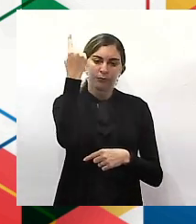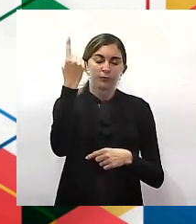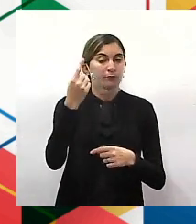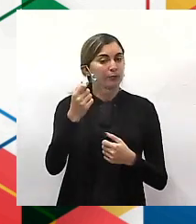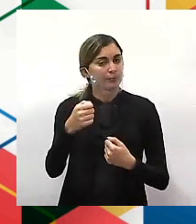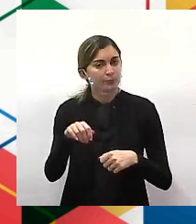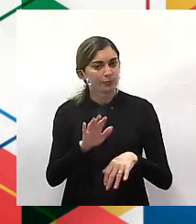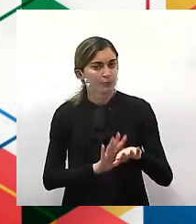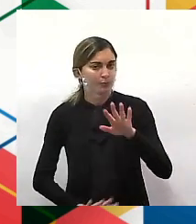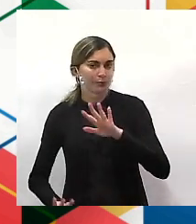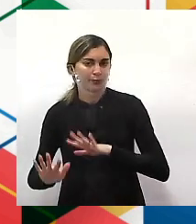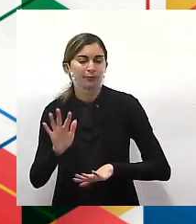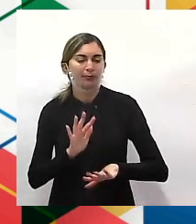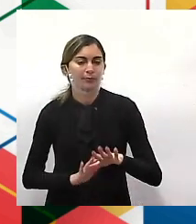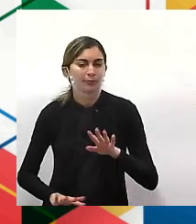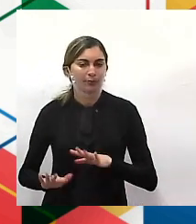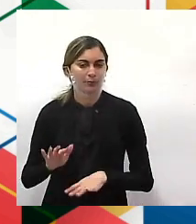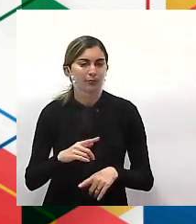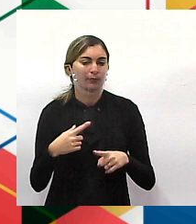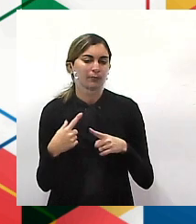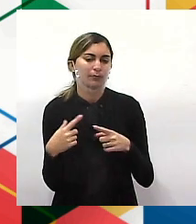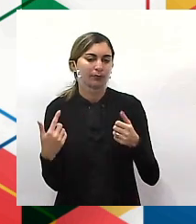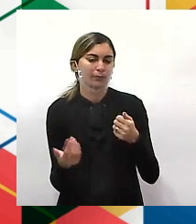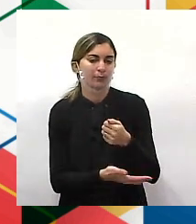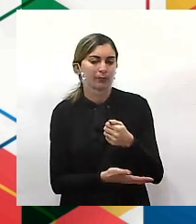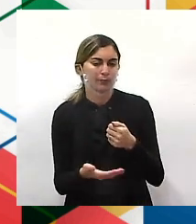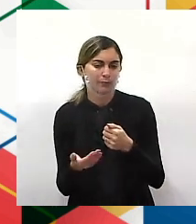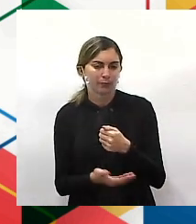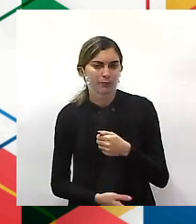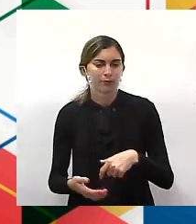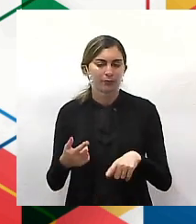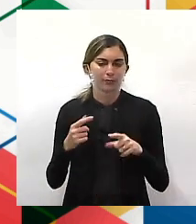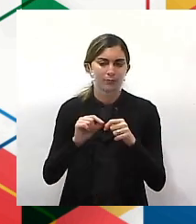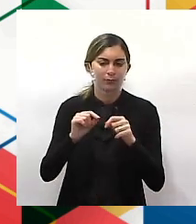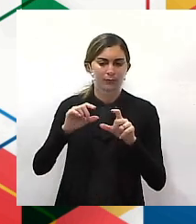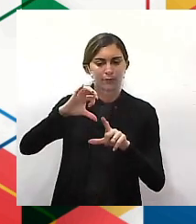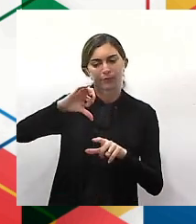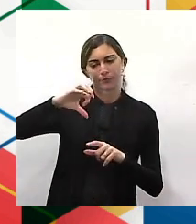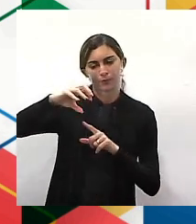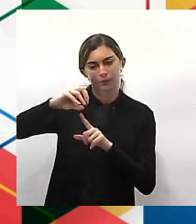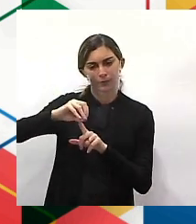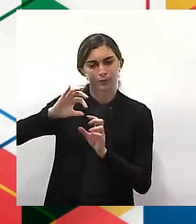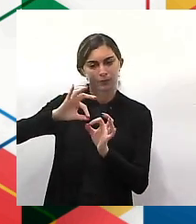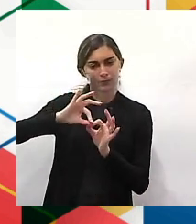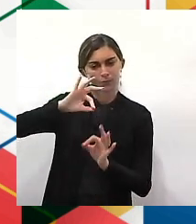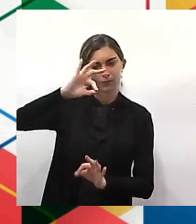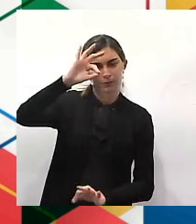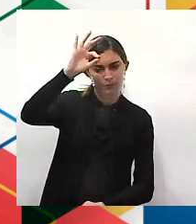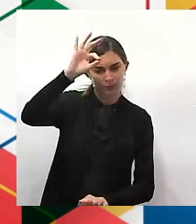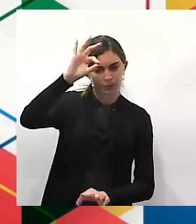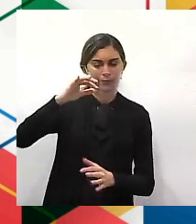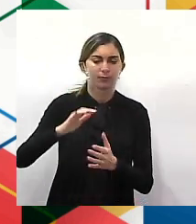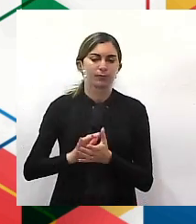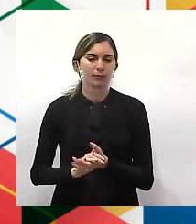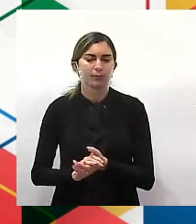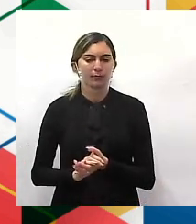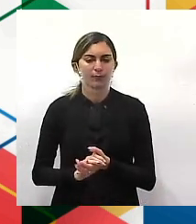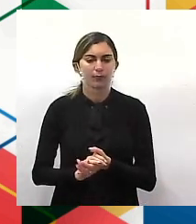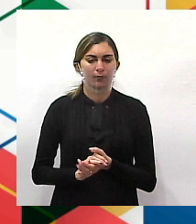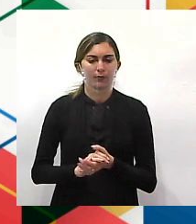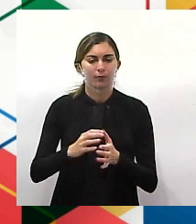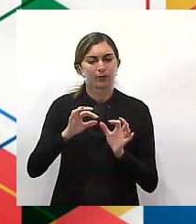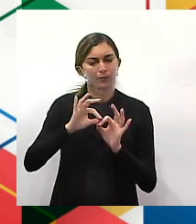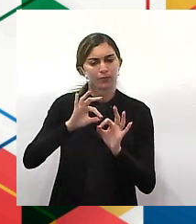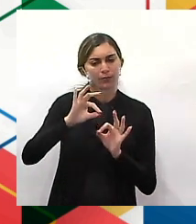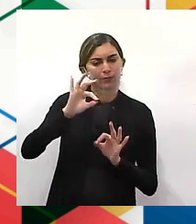tomar um cuidado, porque a base forma 90 graus com a altura. Então eu vou traçar aqui, ó, eu